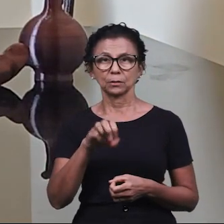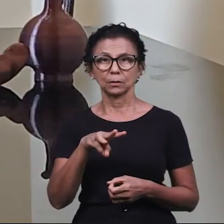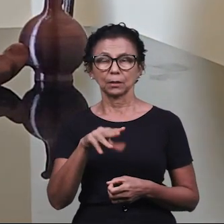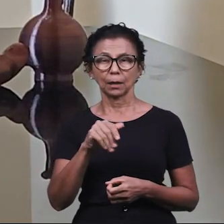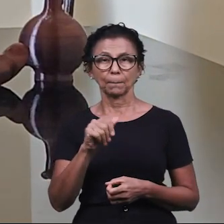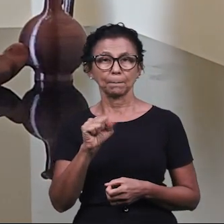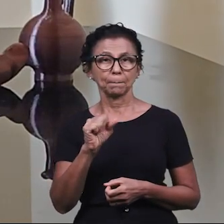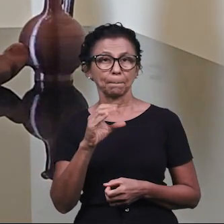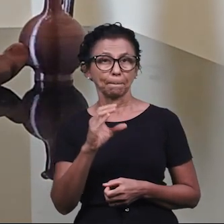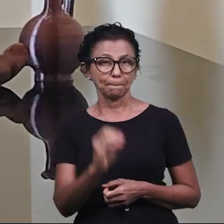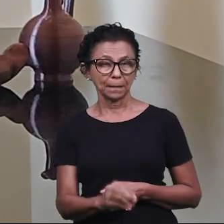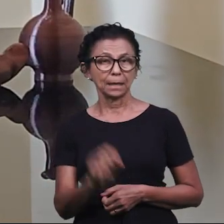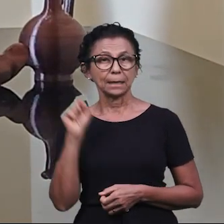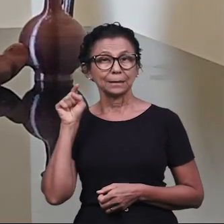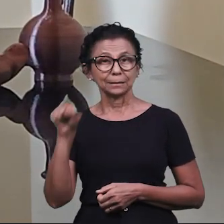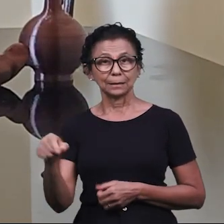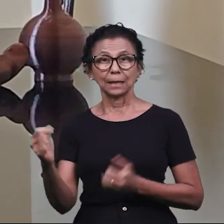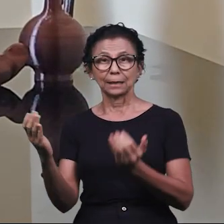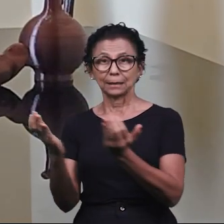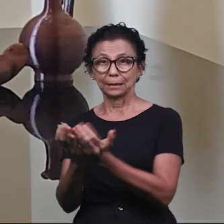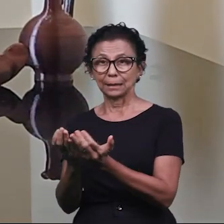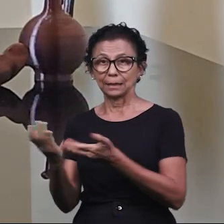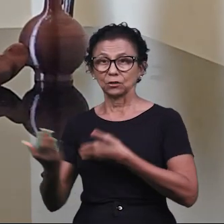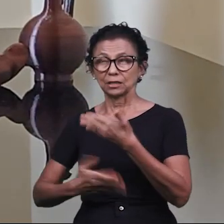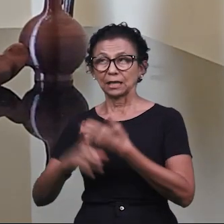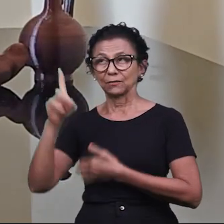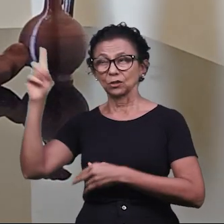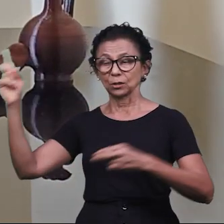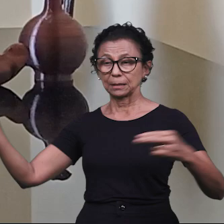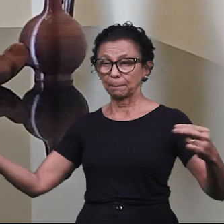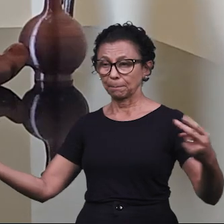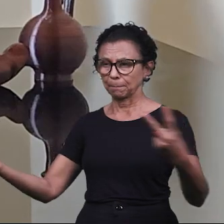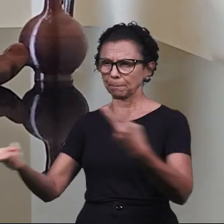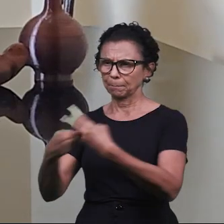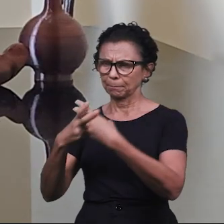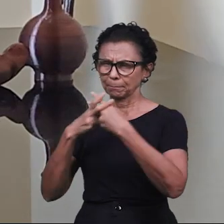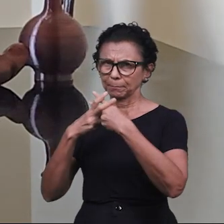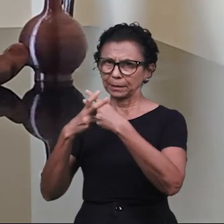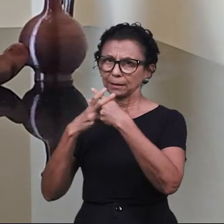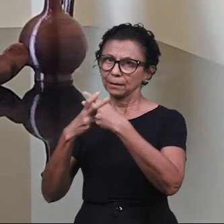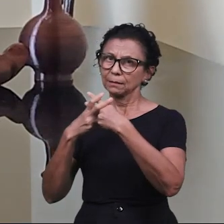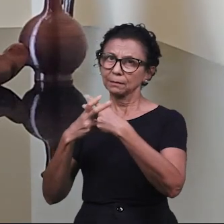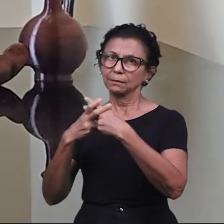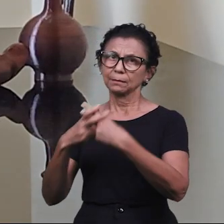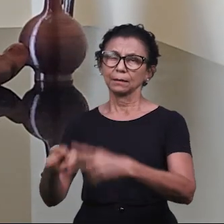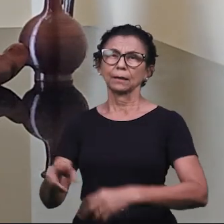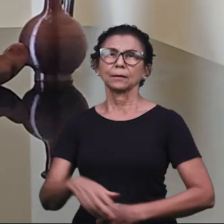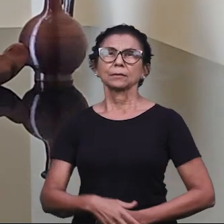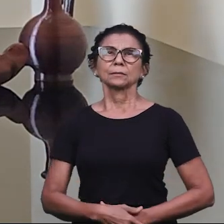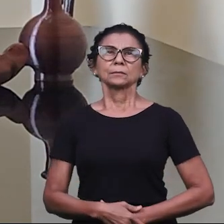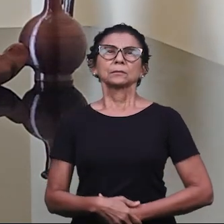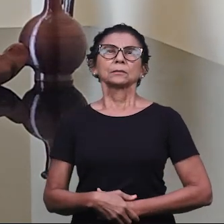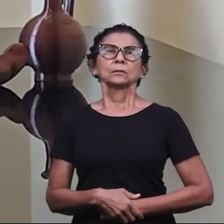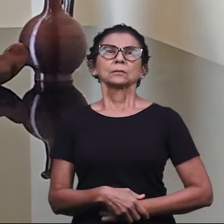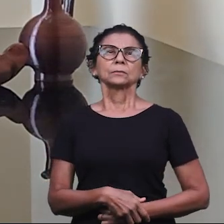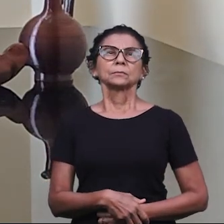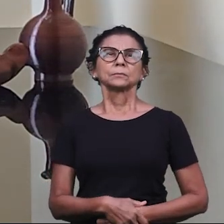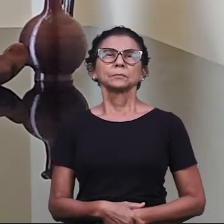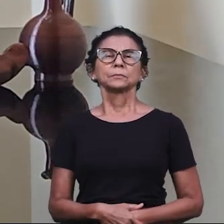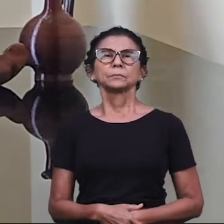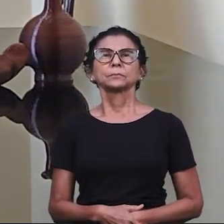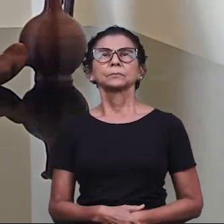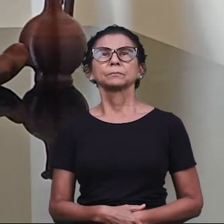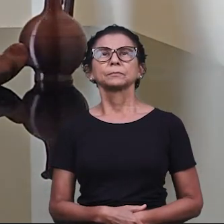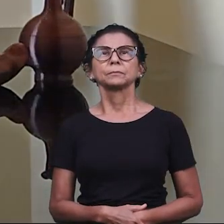para perseguir os servos do Senhor. Ele queria prender, né? Ele queria levar para a prisão. As irmãs podem mostrar aqui também,